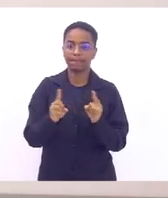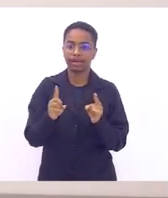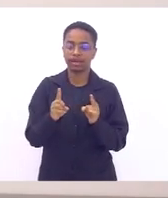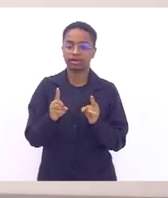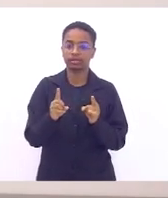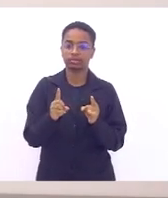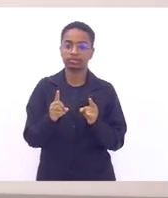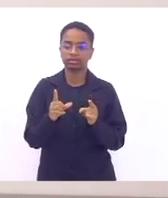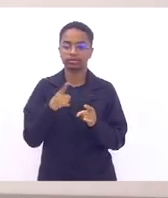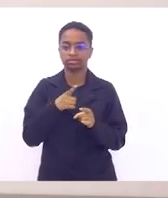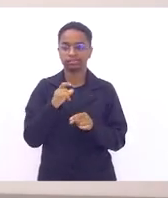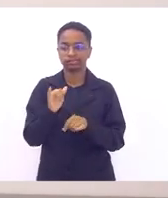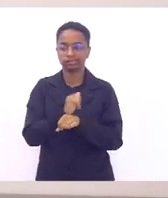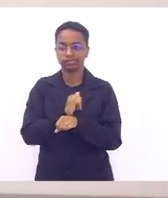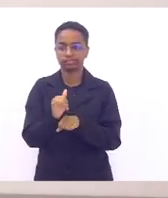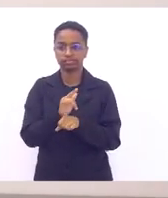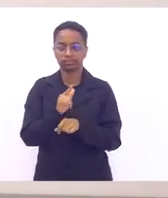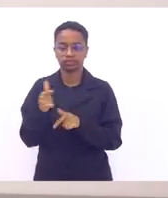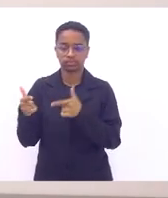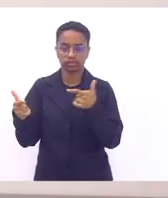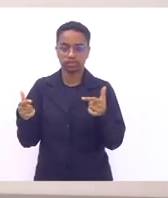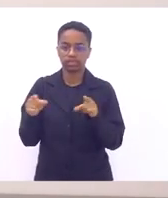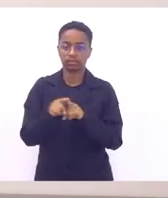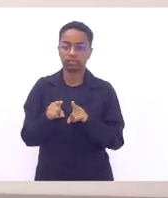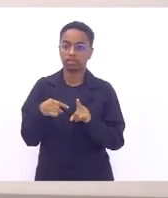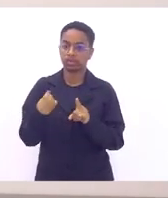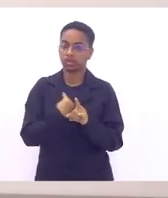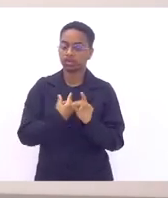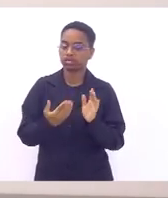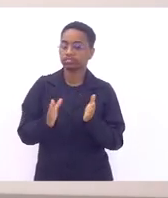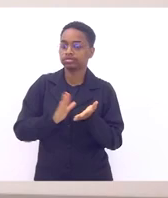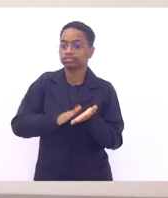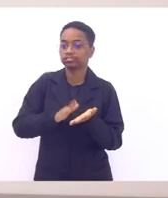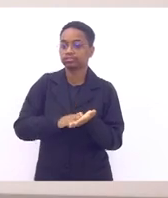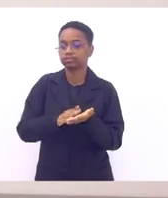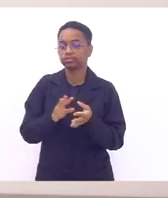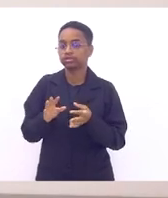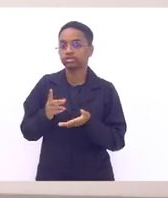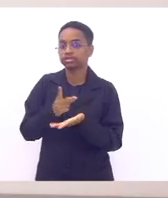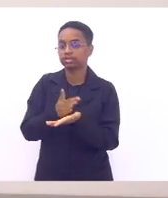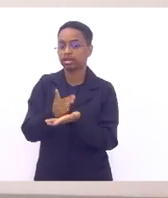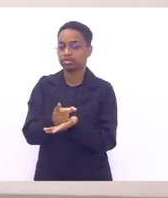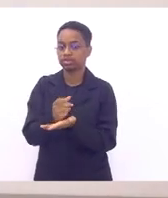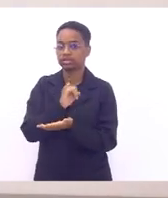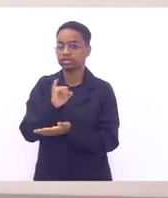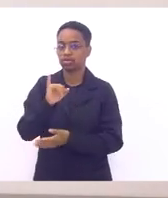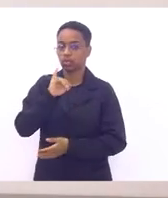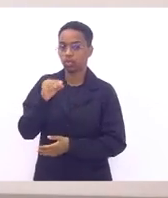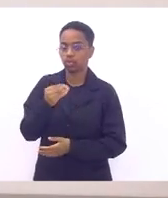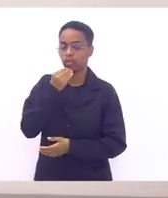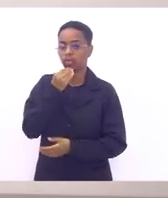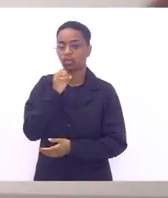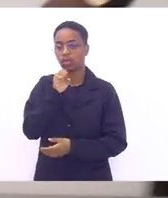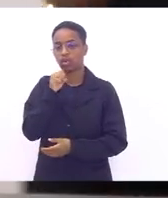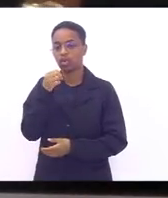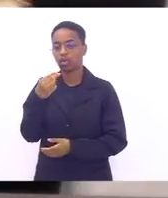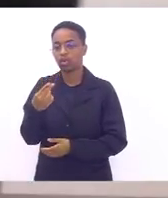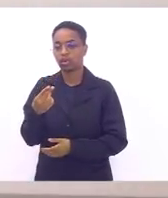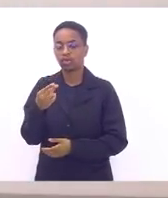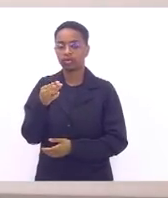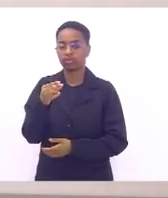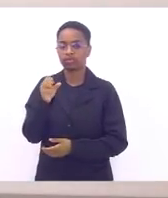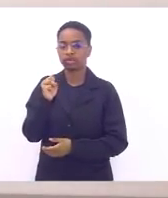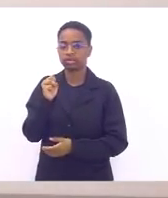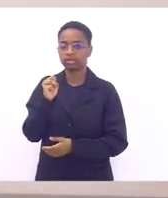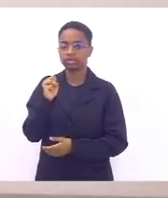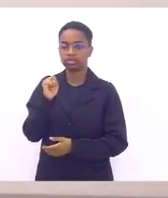de outras estratégias, e a gente vem cobrando isso em todas as oportunidades que a gente tem, seja na CIR, seja na CIB. A